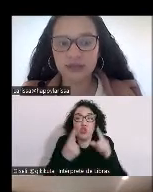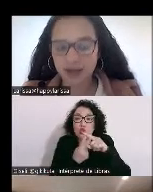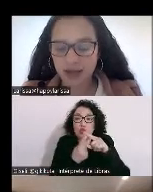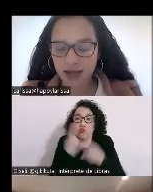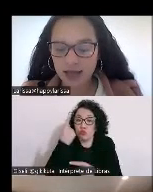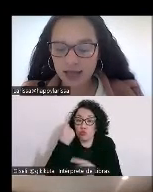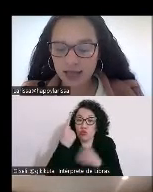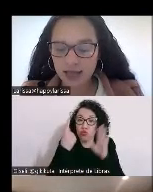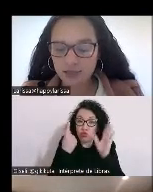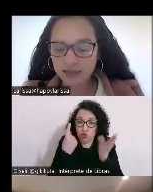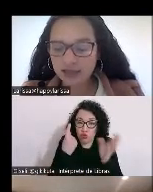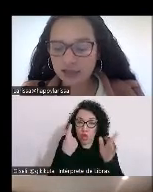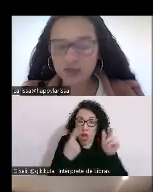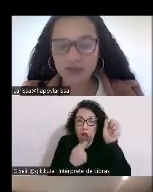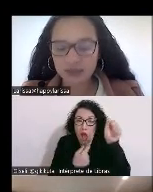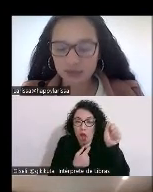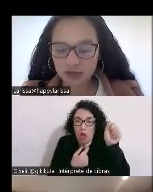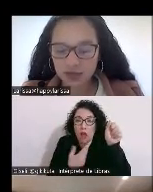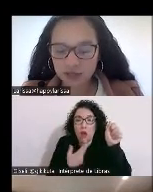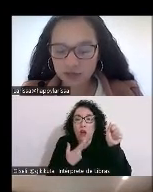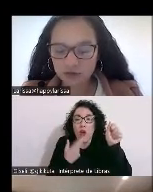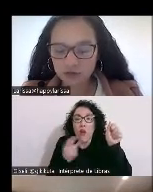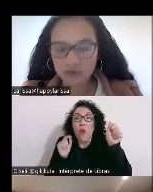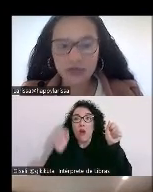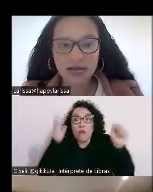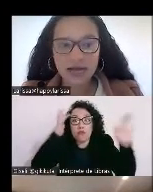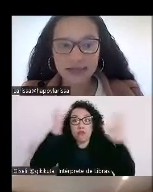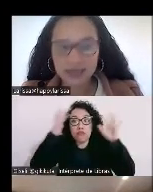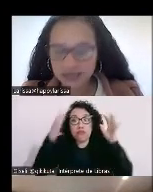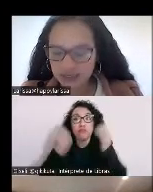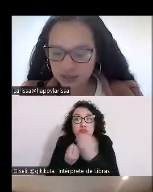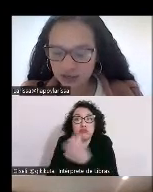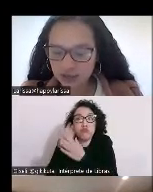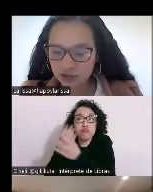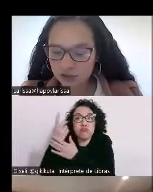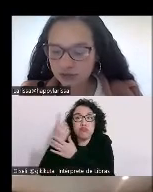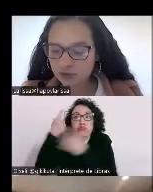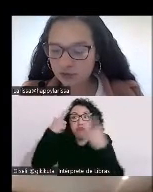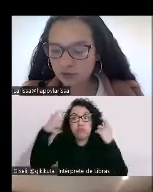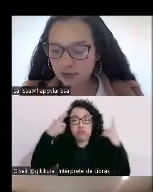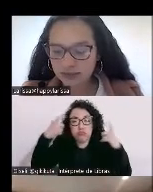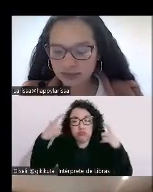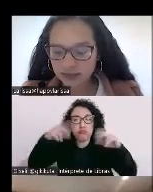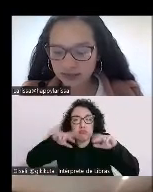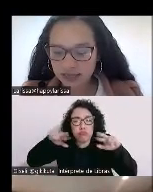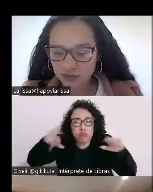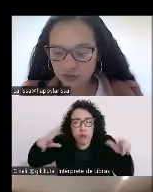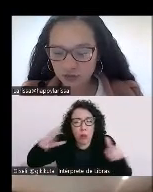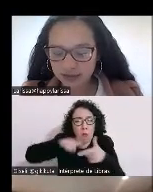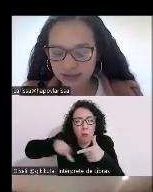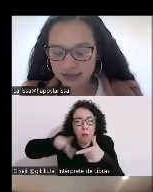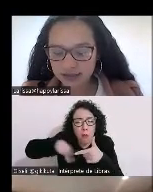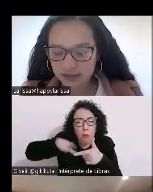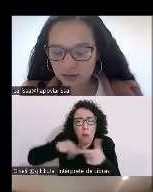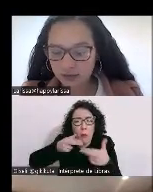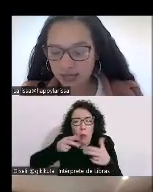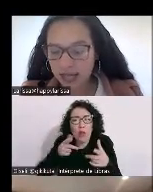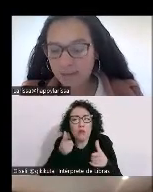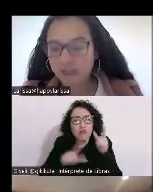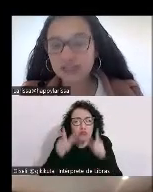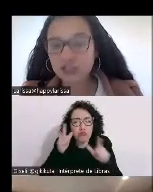na letrinha A, habilidade de pensamento criativo, analítica, resolução de problemas e habilidade de tomada de